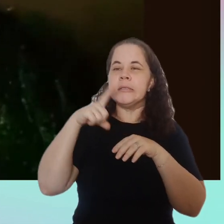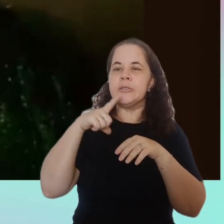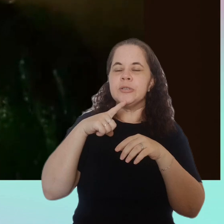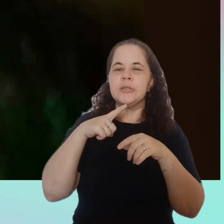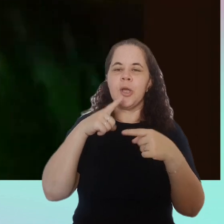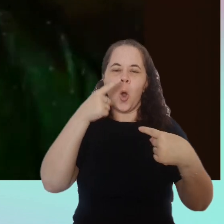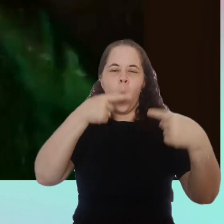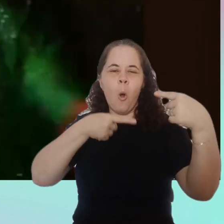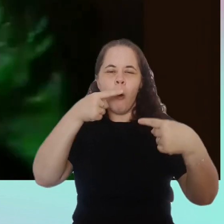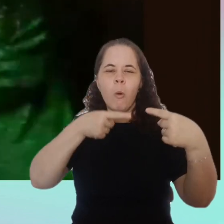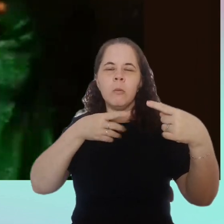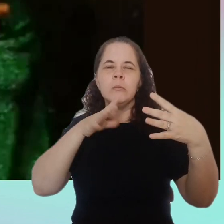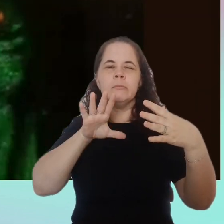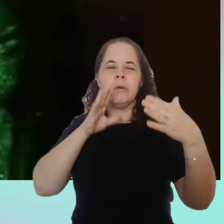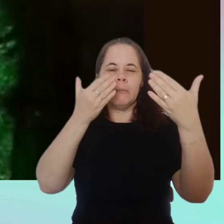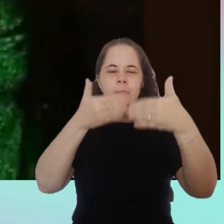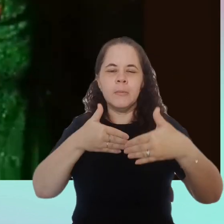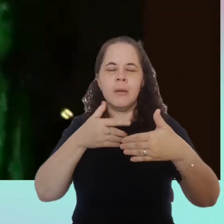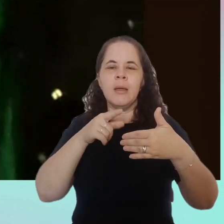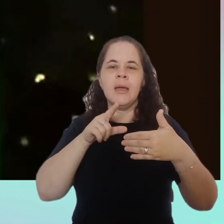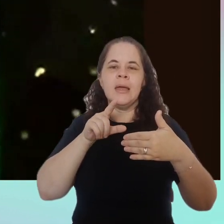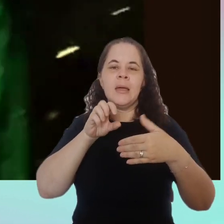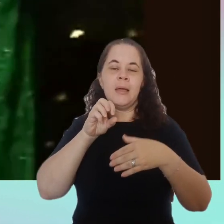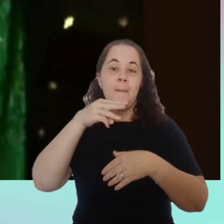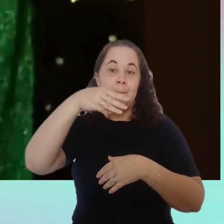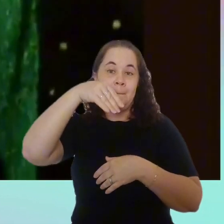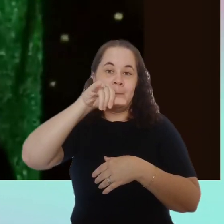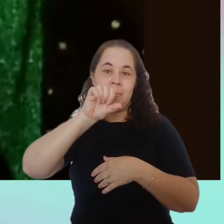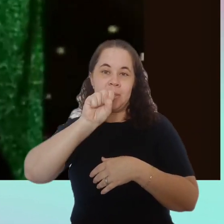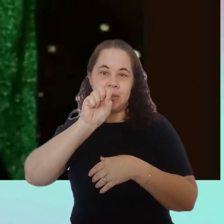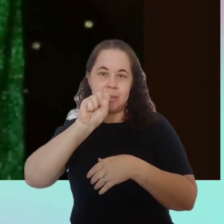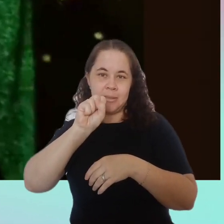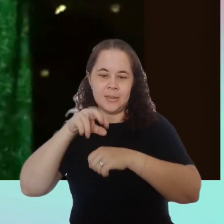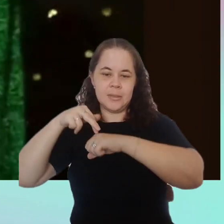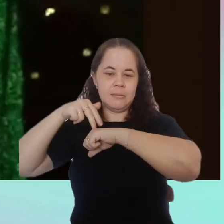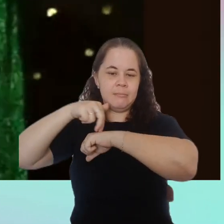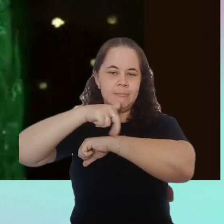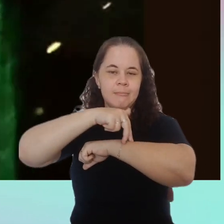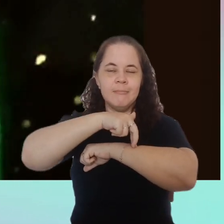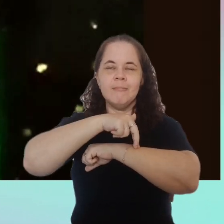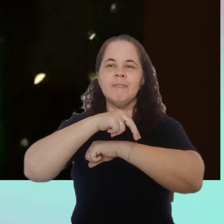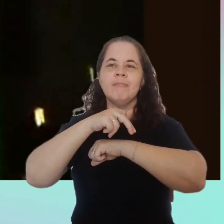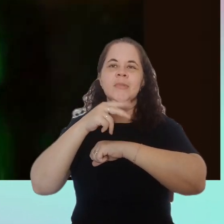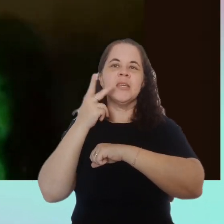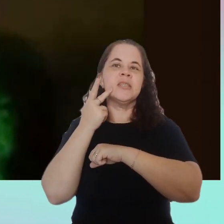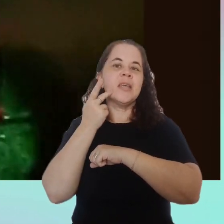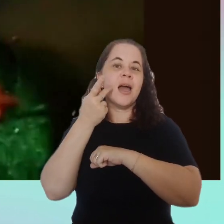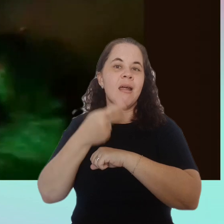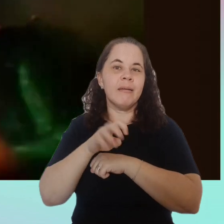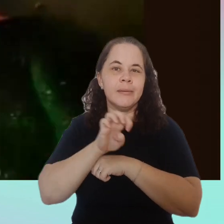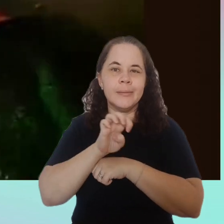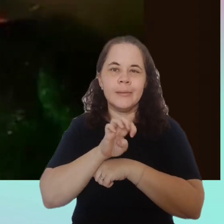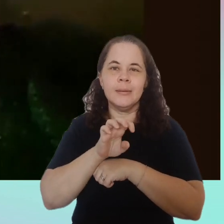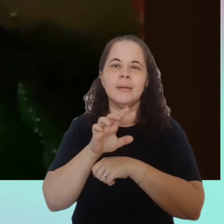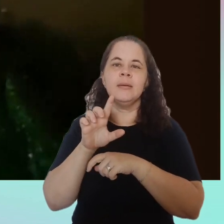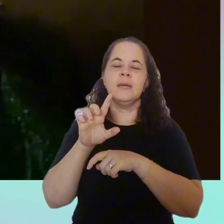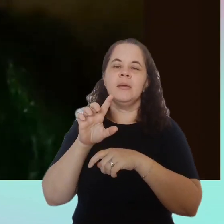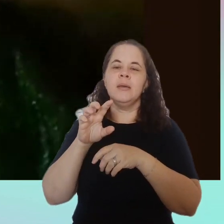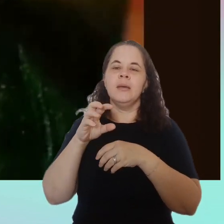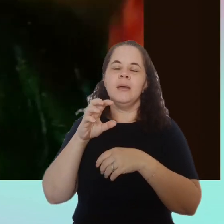Miss Gay, Miss Transformista, é, é, Miss Ceará Gay, por exemplo.